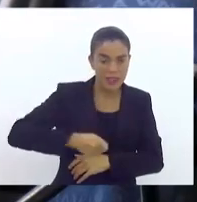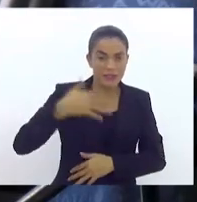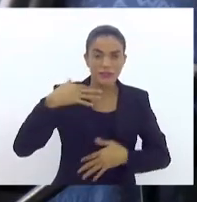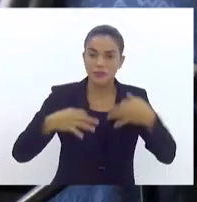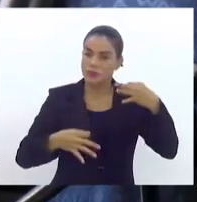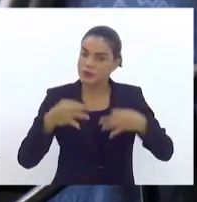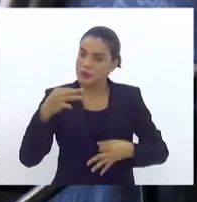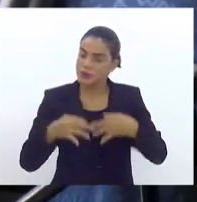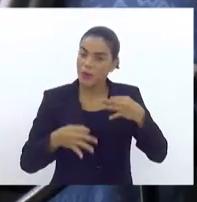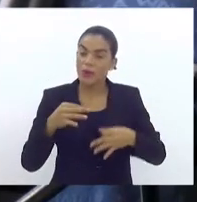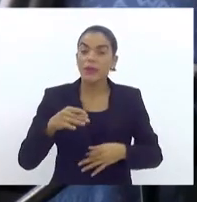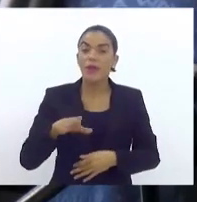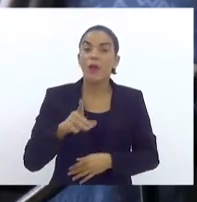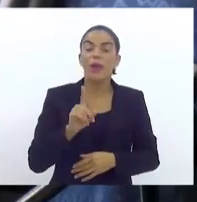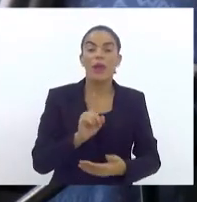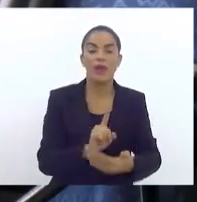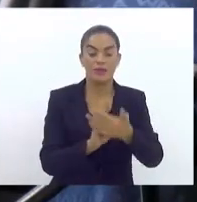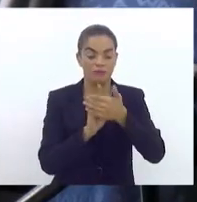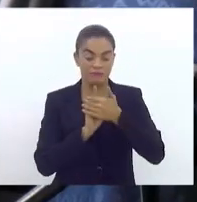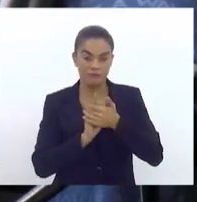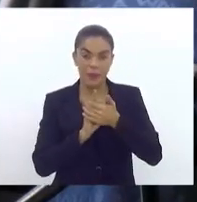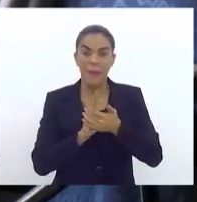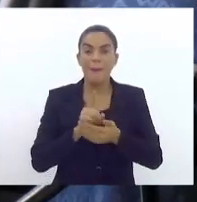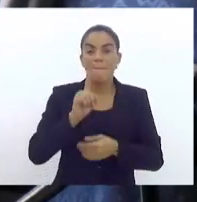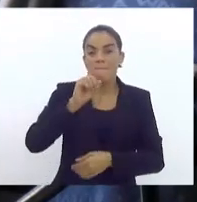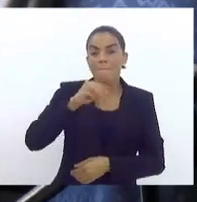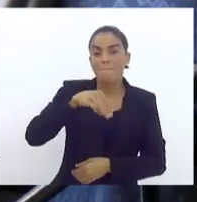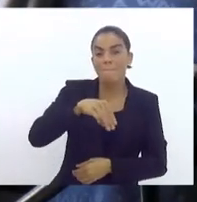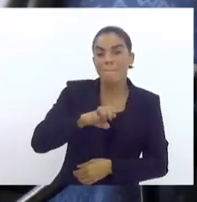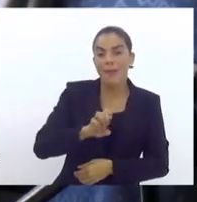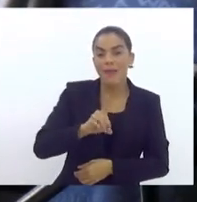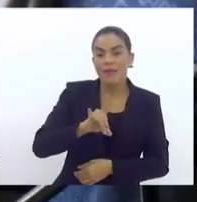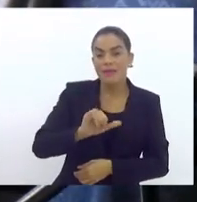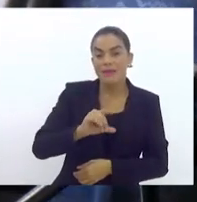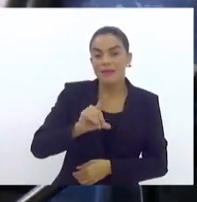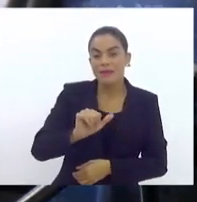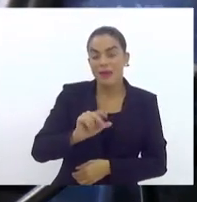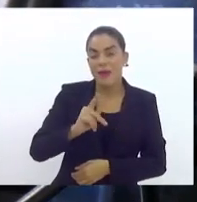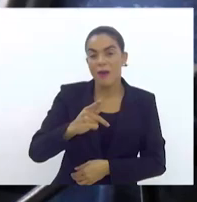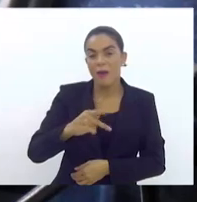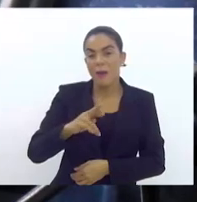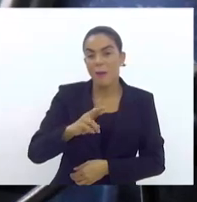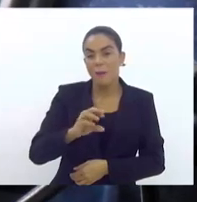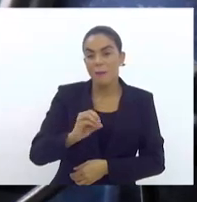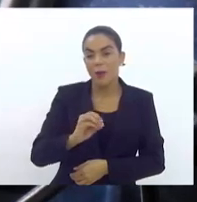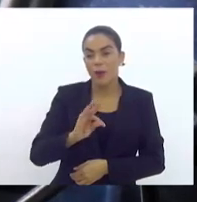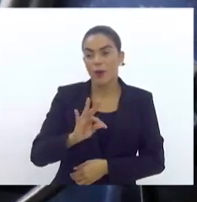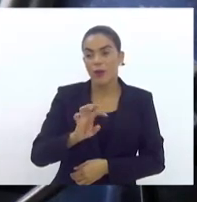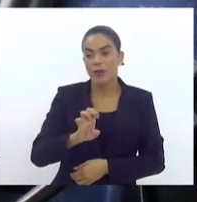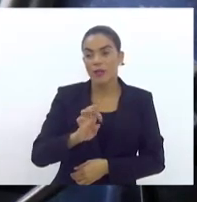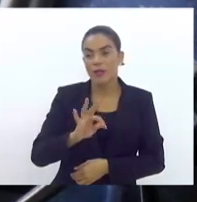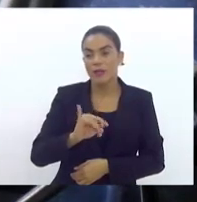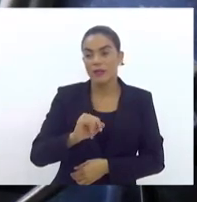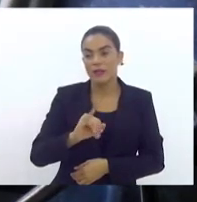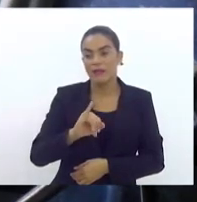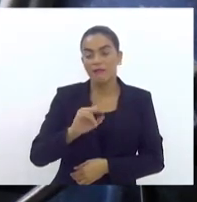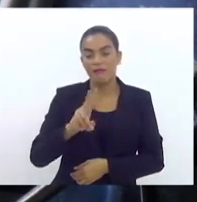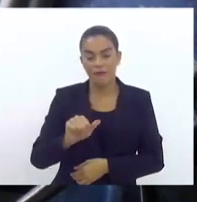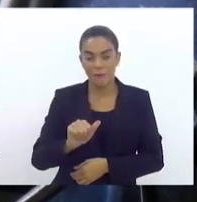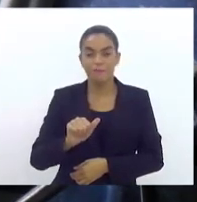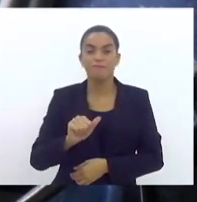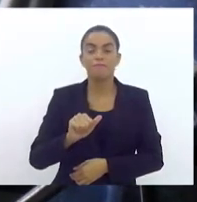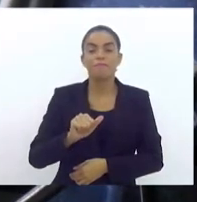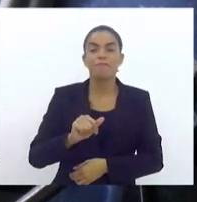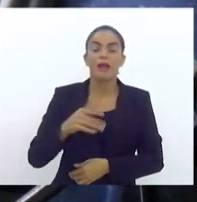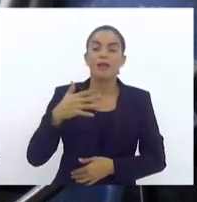de um pedido que a medida protetiva medida protetiva de tirar do ar de evitar que ele tire outras fotos de Que